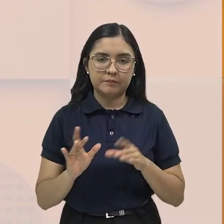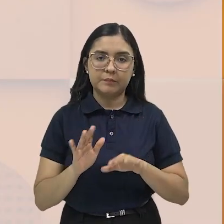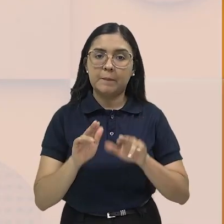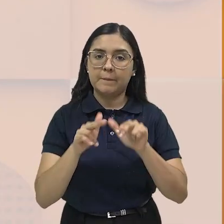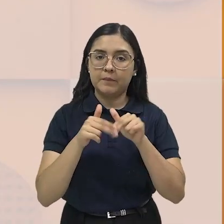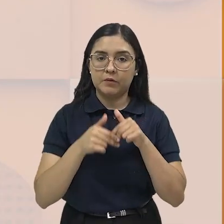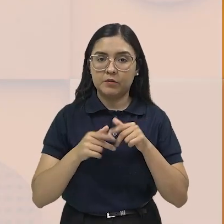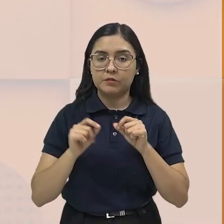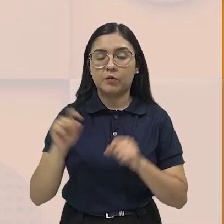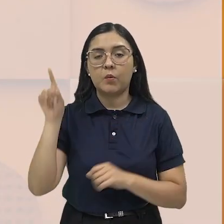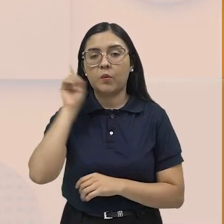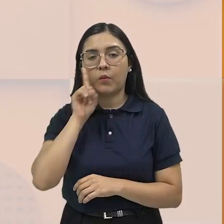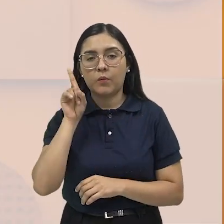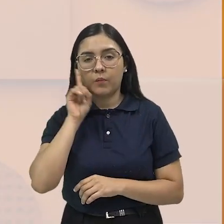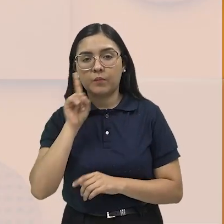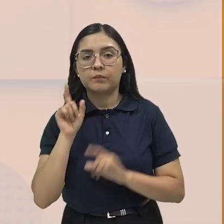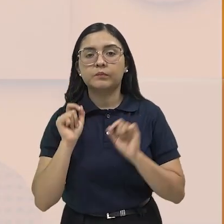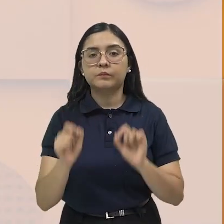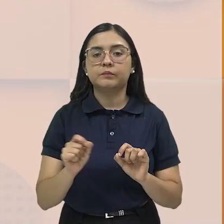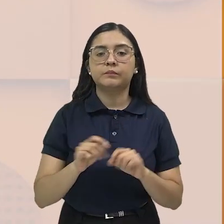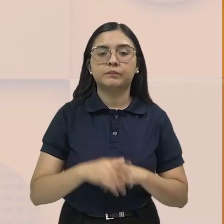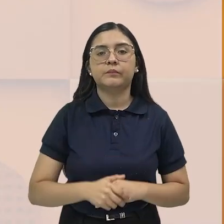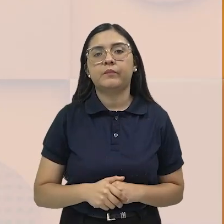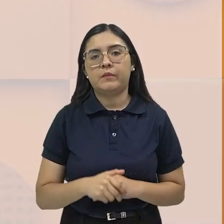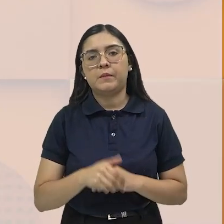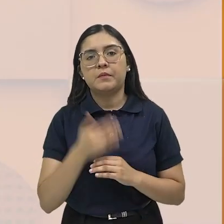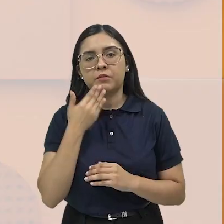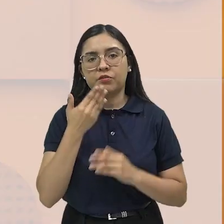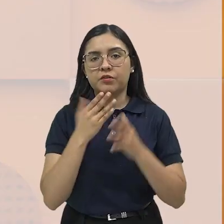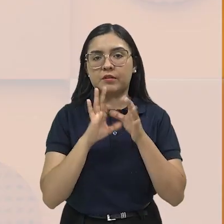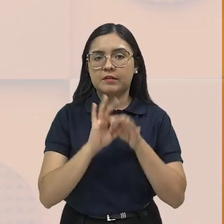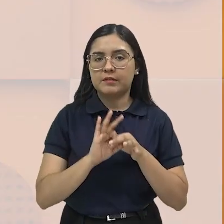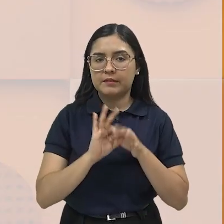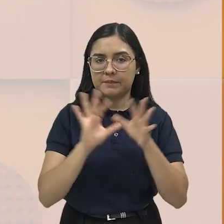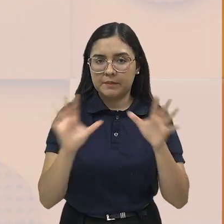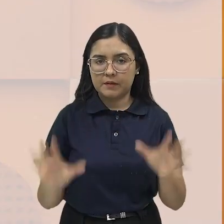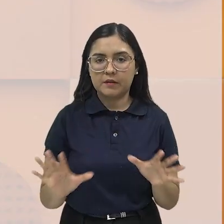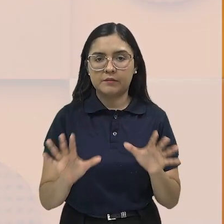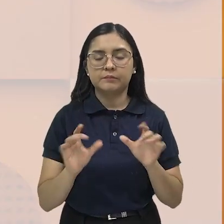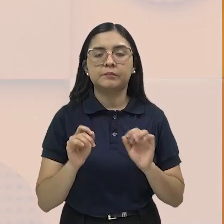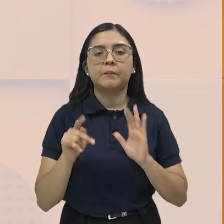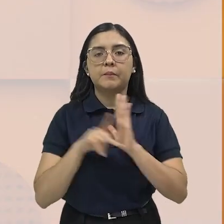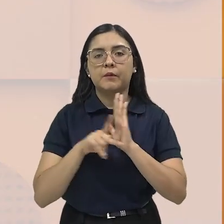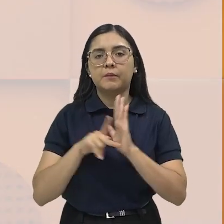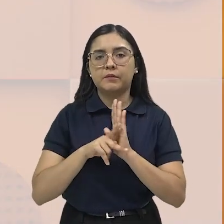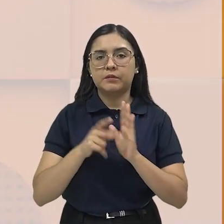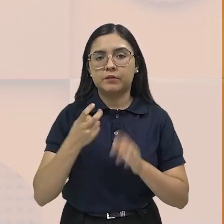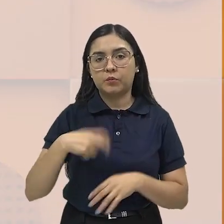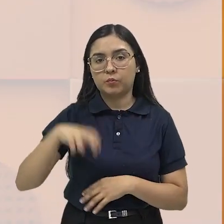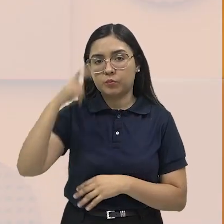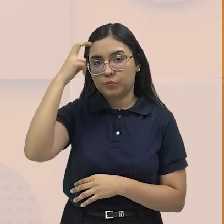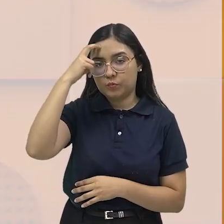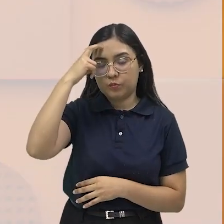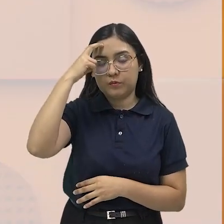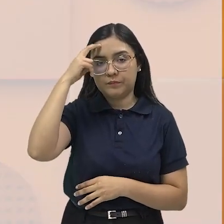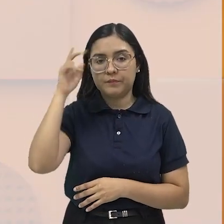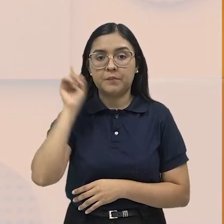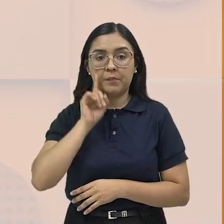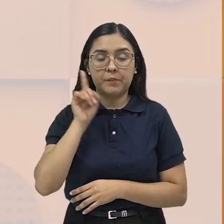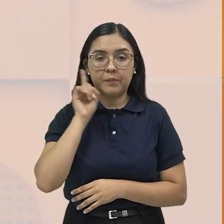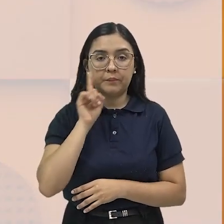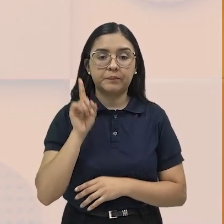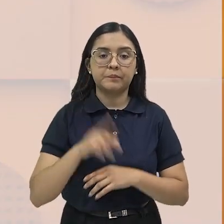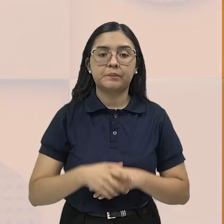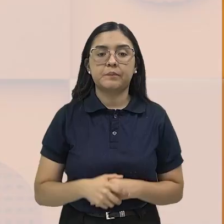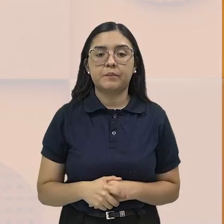Estados Unidos eles clamam tanto por o que eles chamam de liberdade como um viés cultural estadunidense. E, segundo eles,